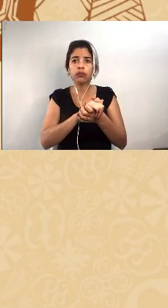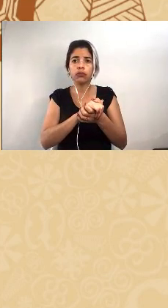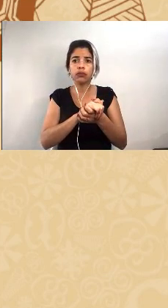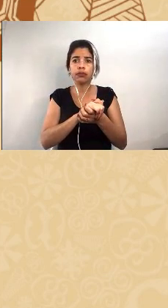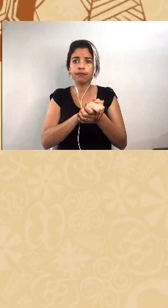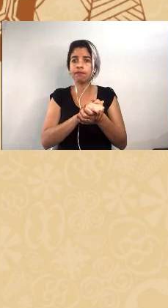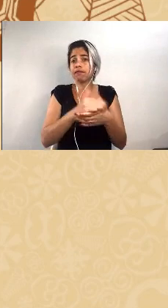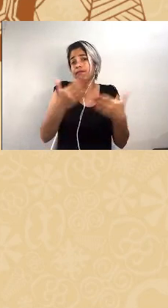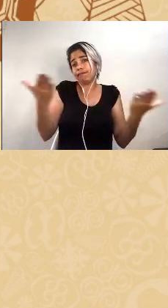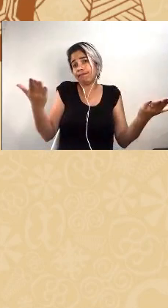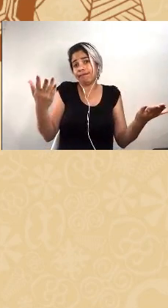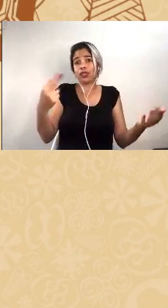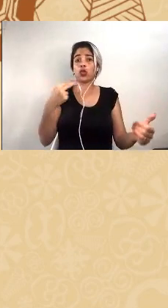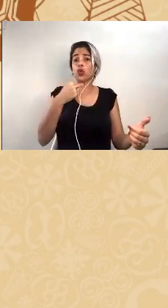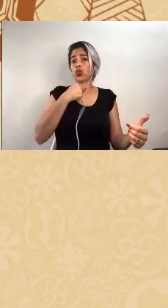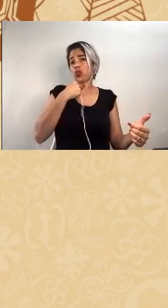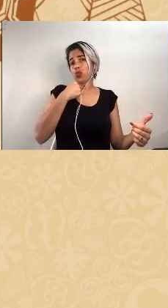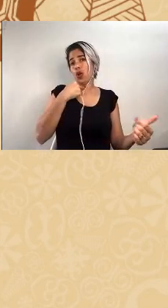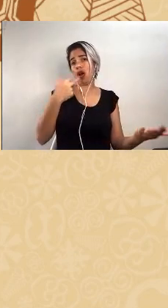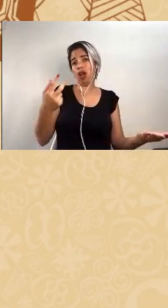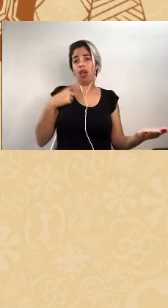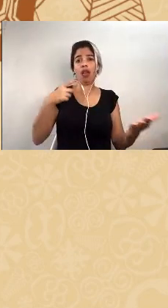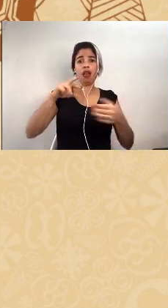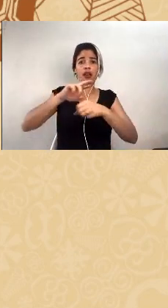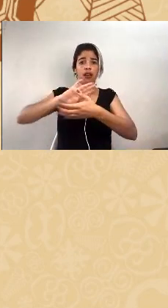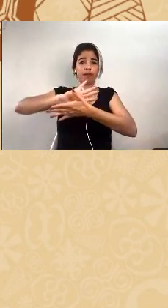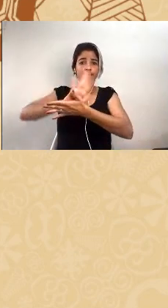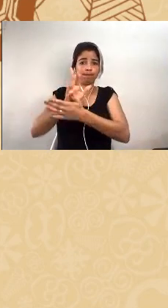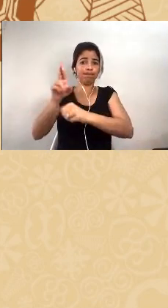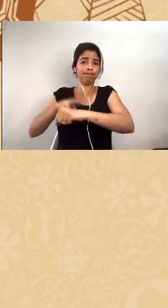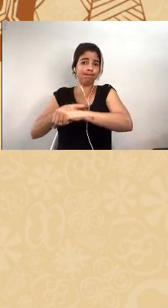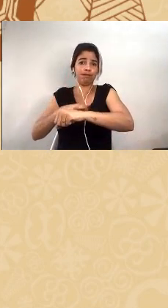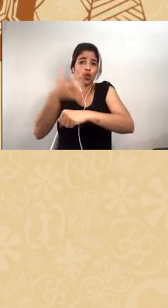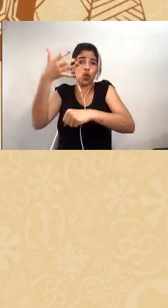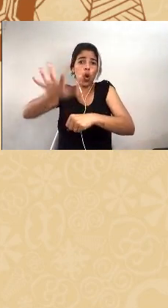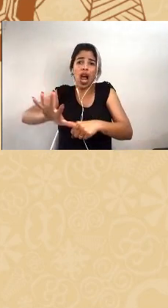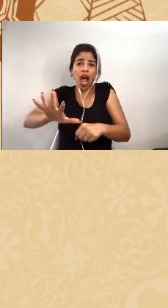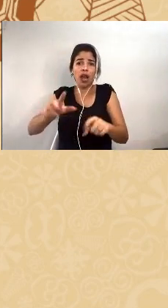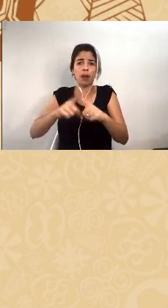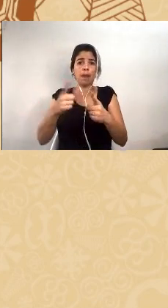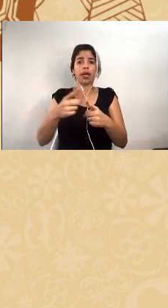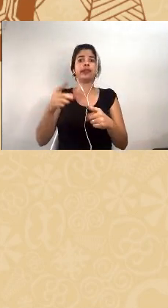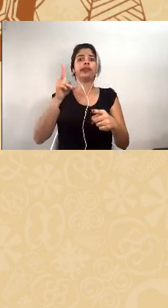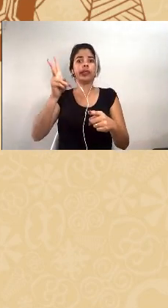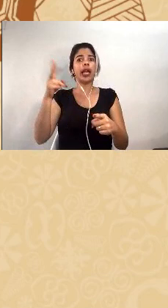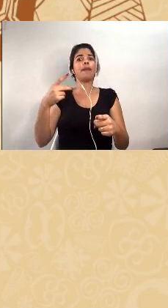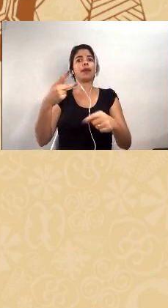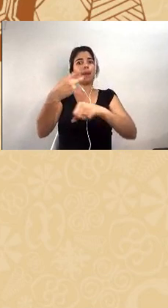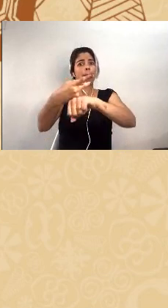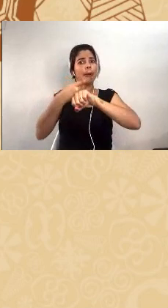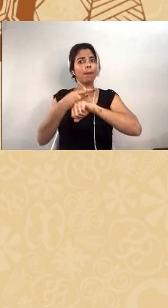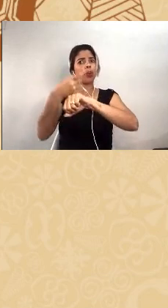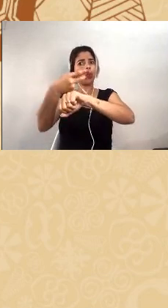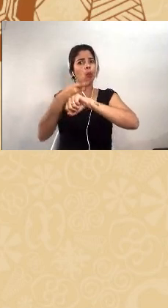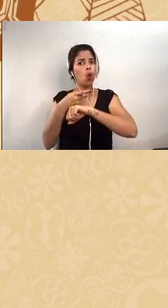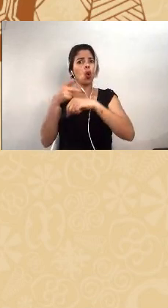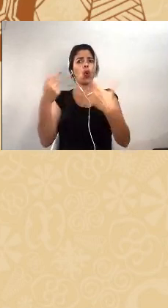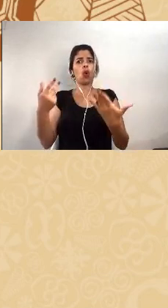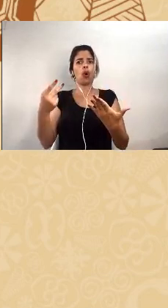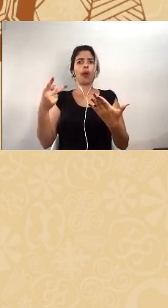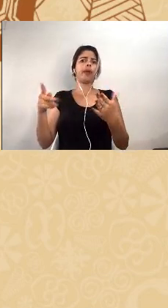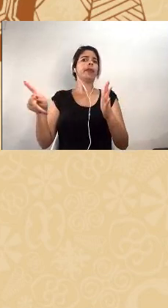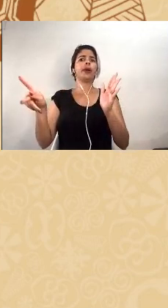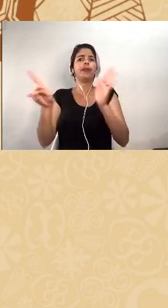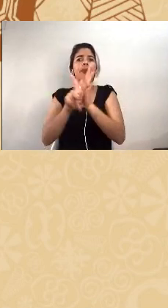É isso, gente. Eu tento não falar de racismo, mas o racismo bate na minha porta. Eu tento viver minha vida, falar de música pop, fazer meu trabalho, mas eu não